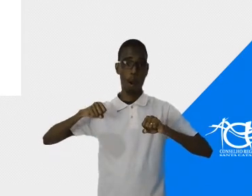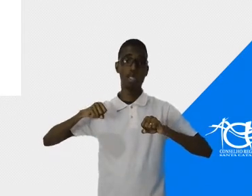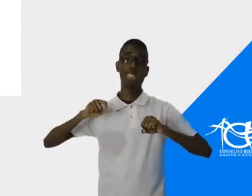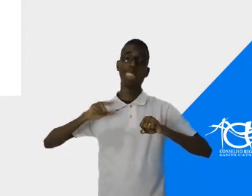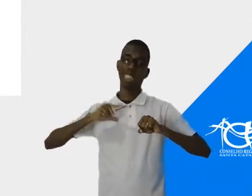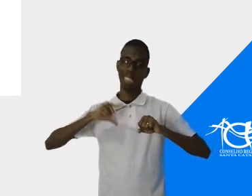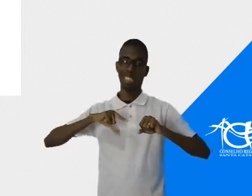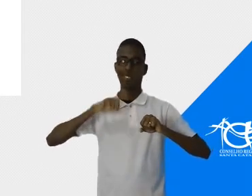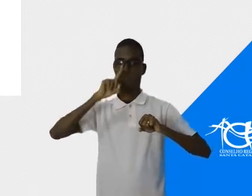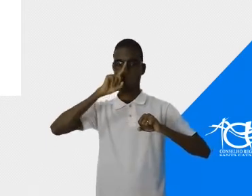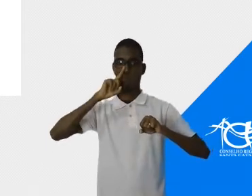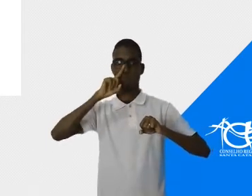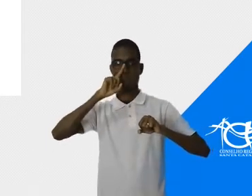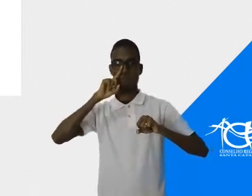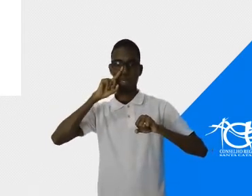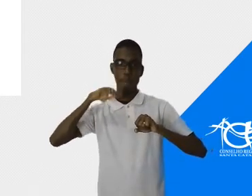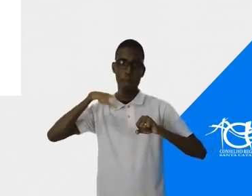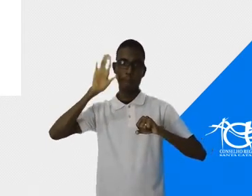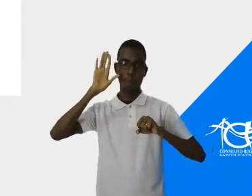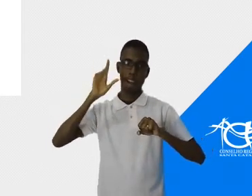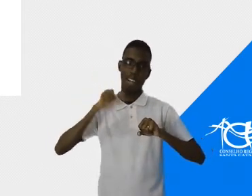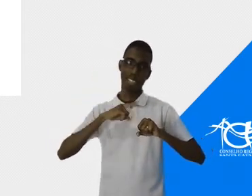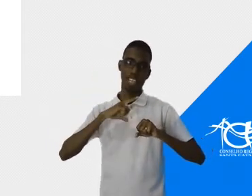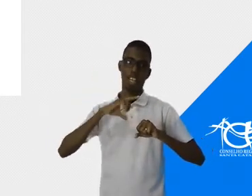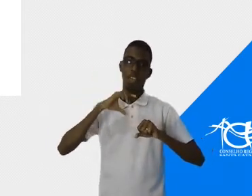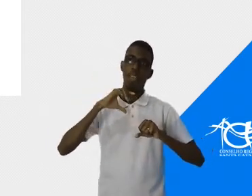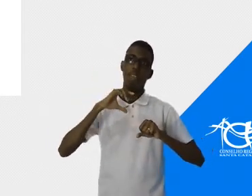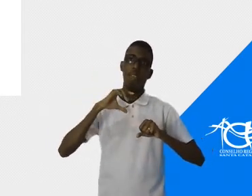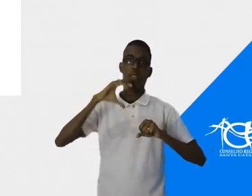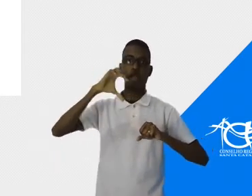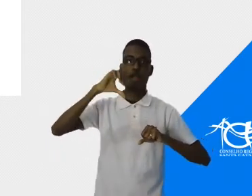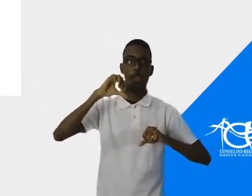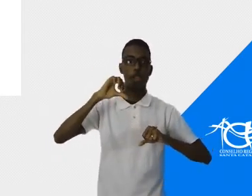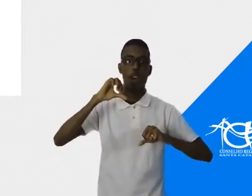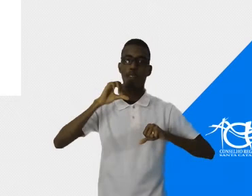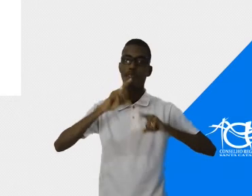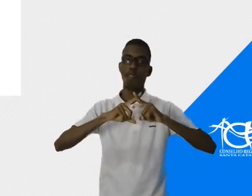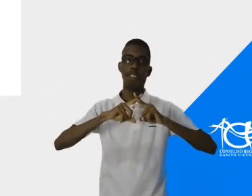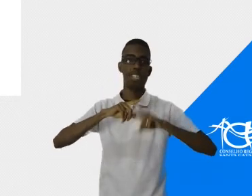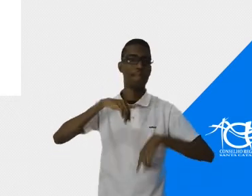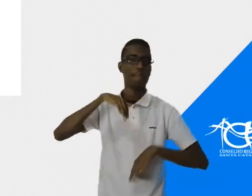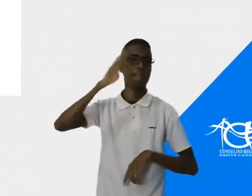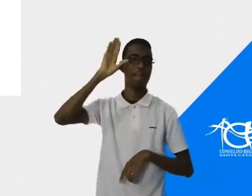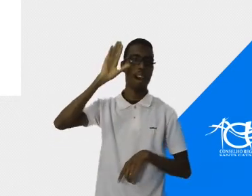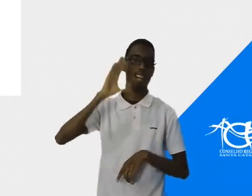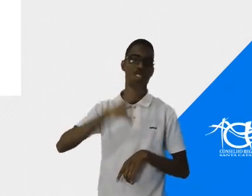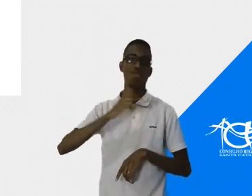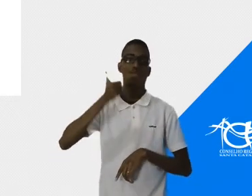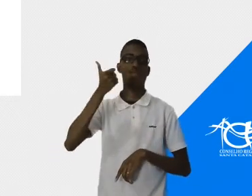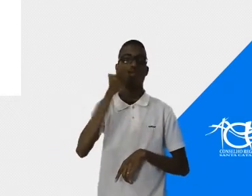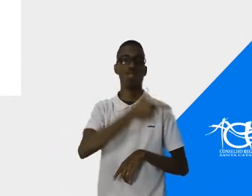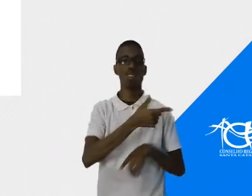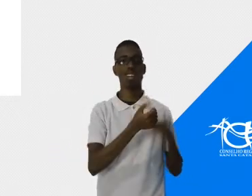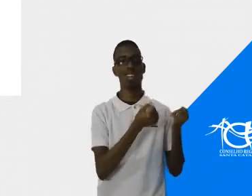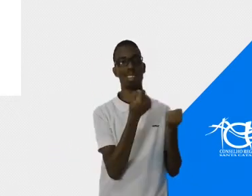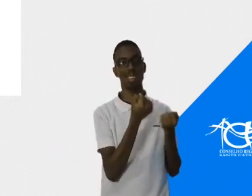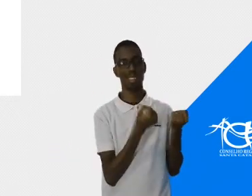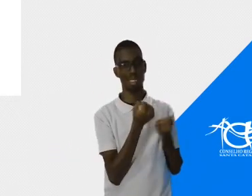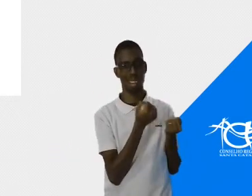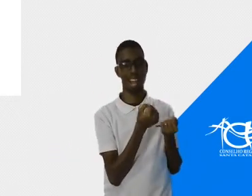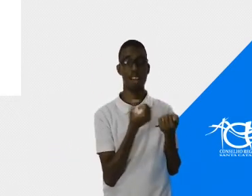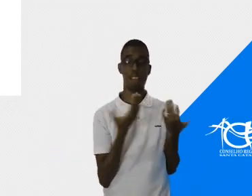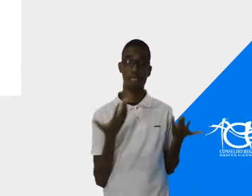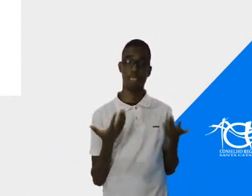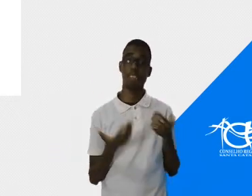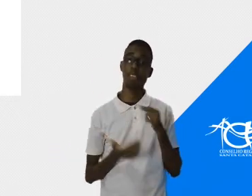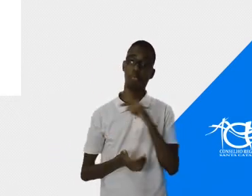chance de risco de quase 9 a 9 vezes e meia mais do que outras pessoas, ou seja, de fato, exigiria até uma espécie de